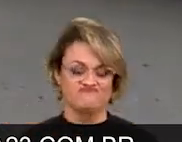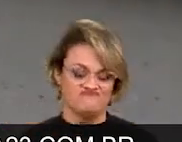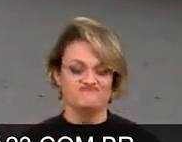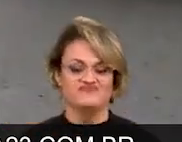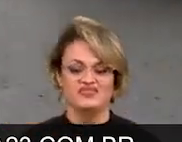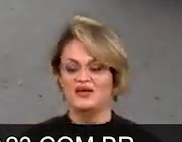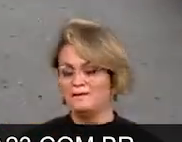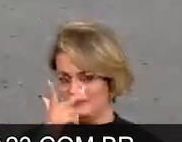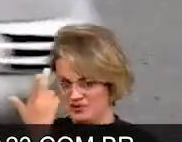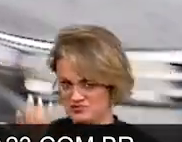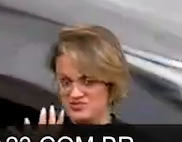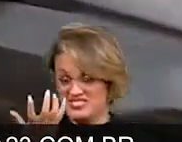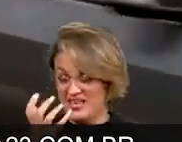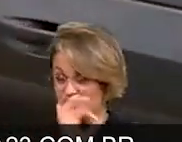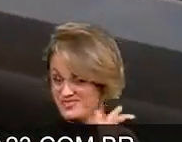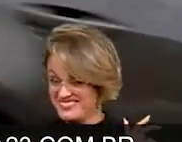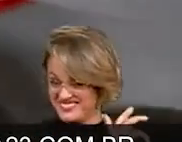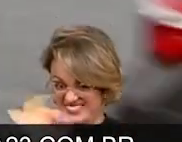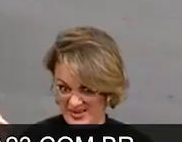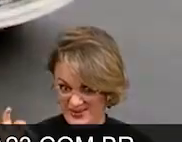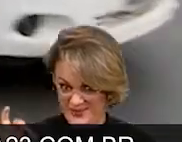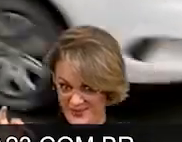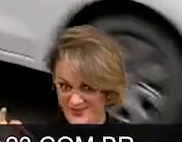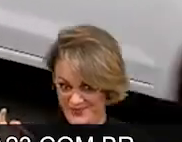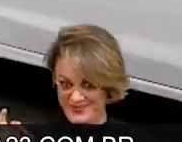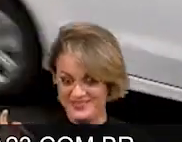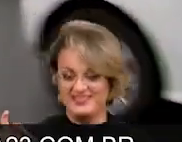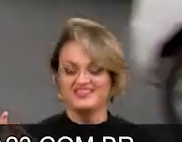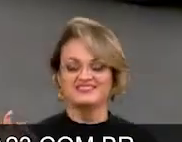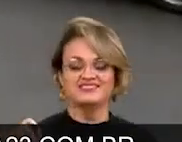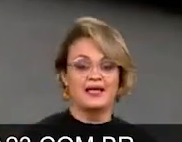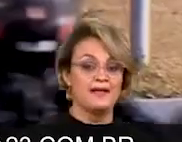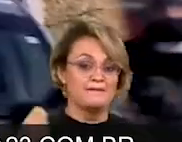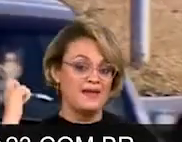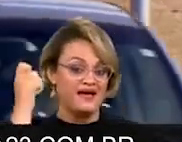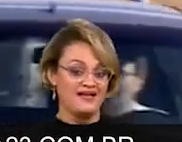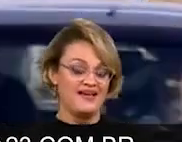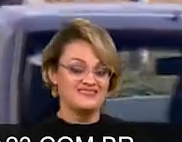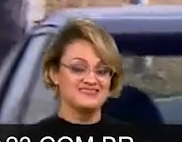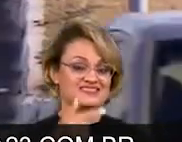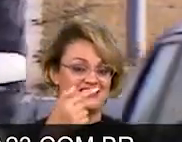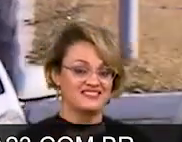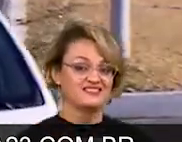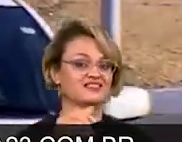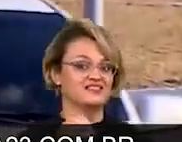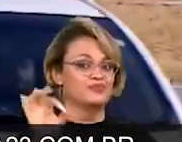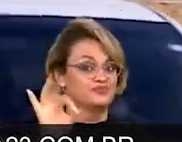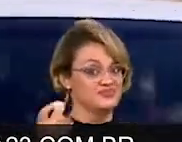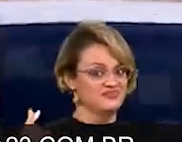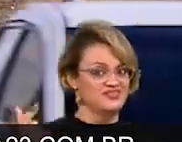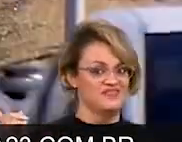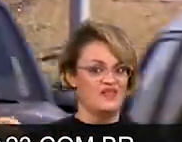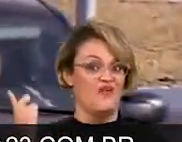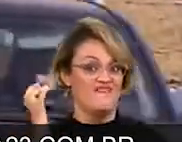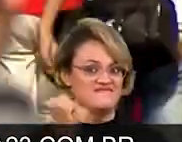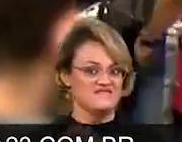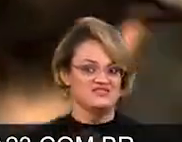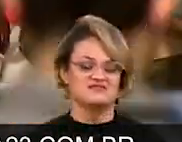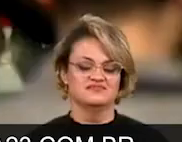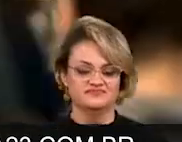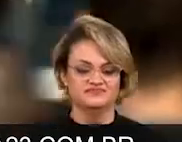E quem quiser ter um zero quilômetro na garagem, tem que desembolsar 70% do valor à